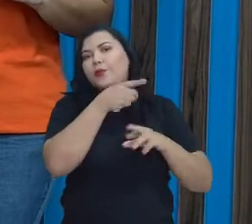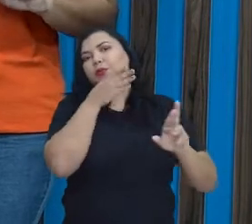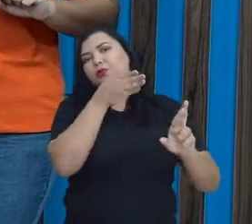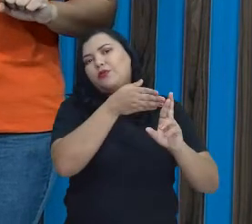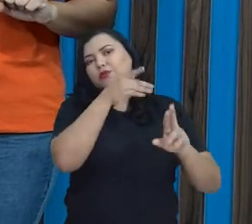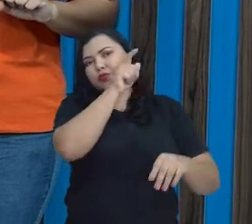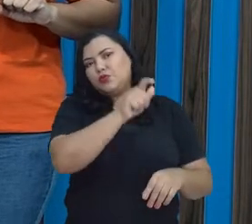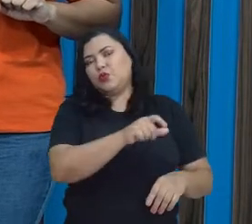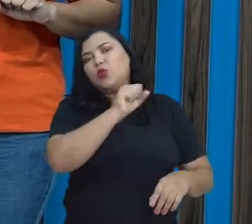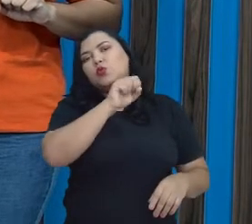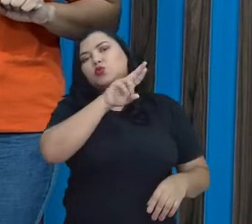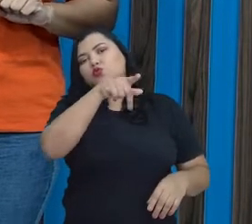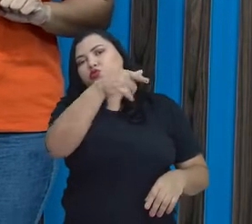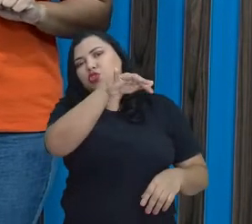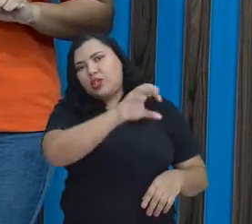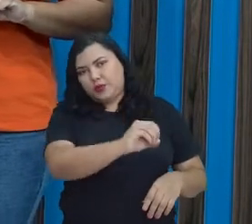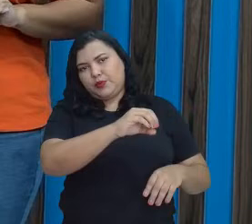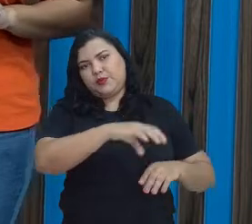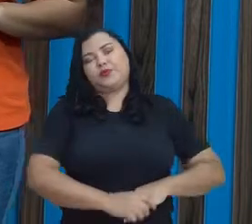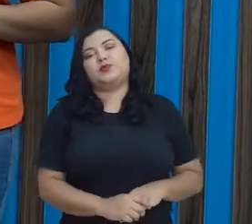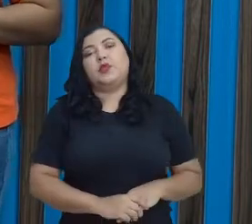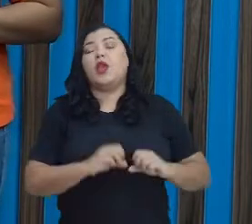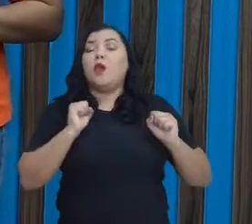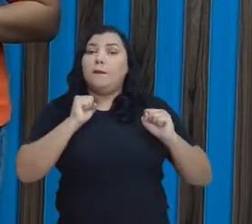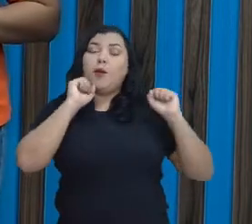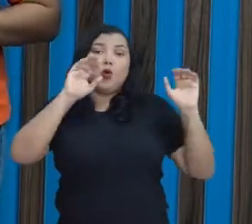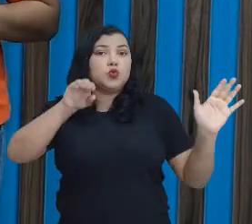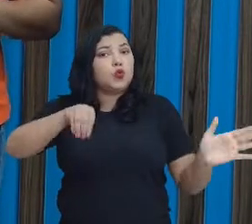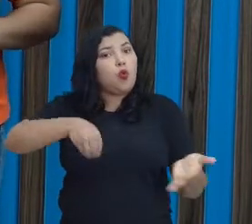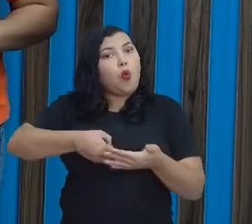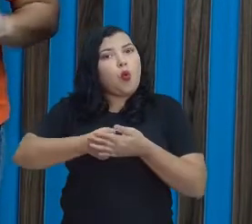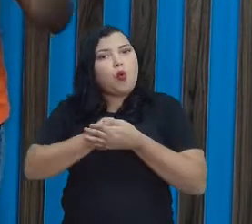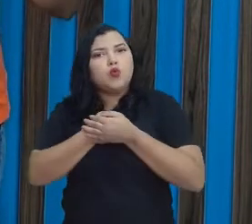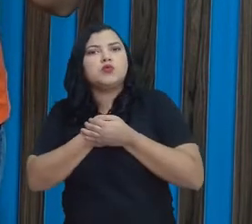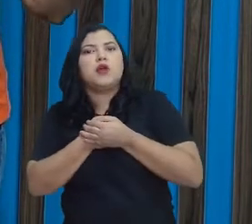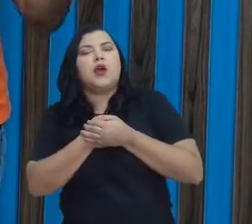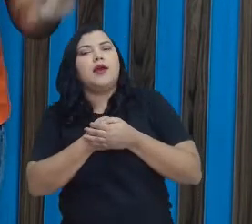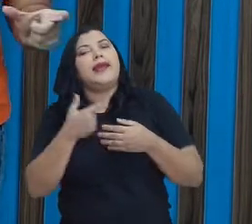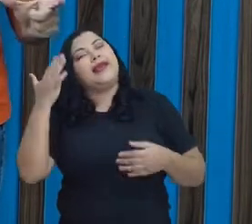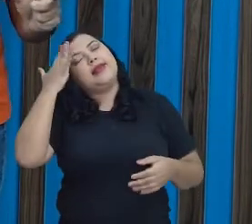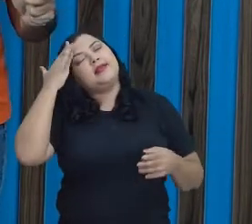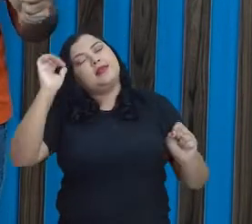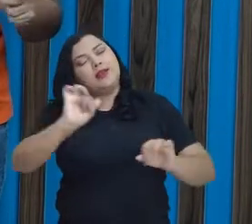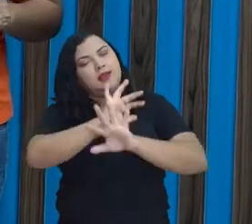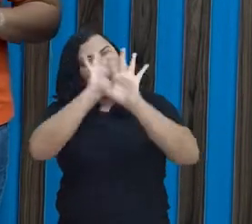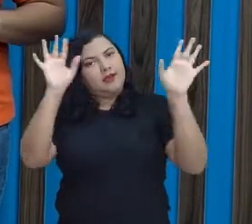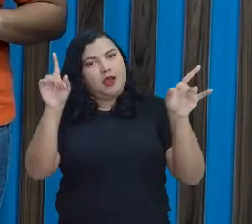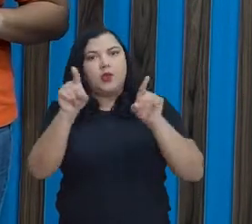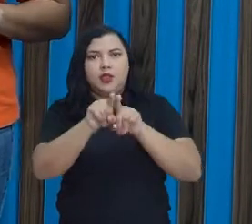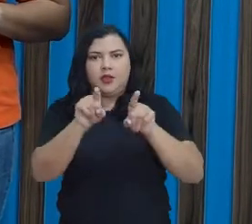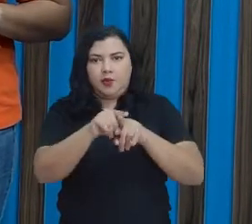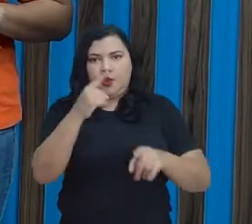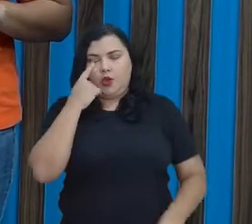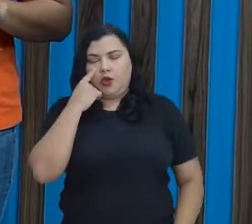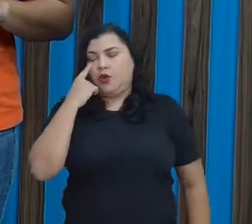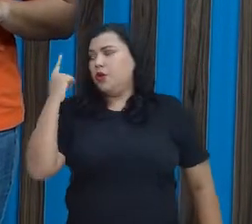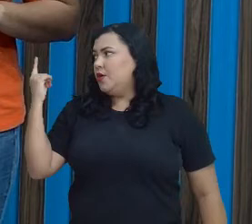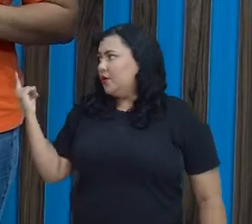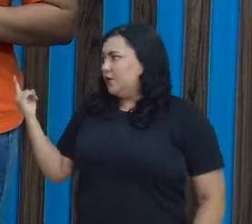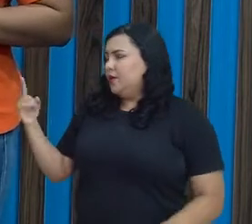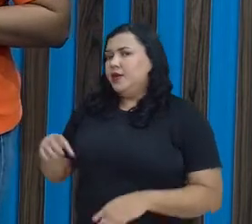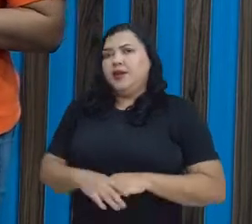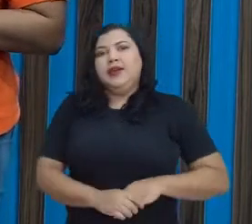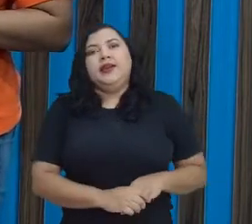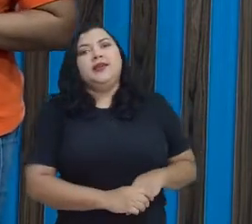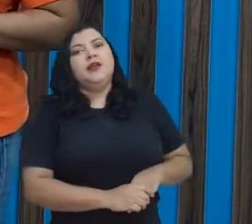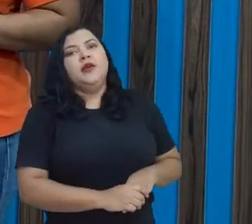e compreender a oração da mesma maneira. Como? Pela desinência verbal ou pelo contexto.